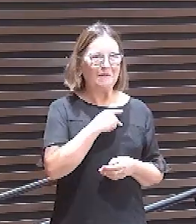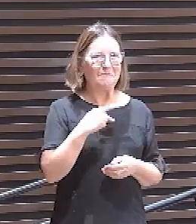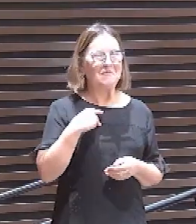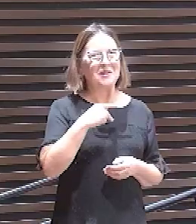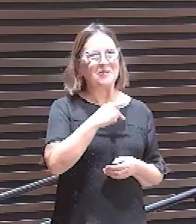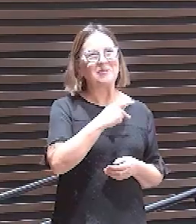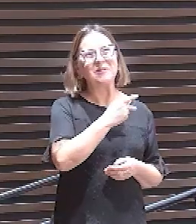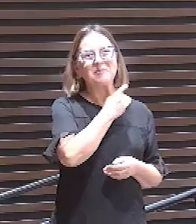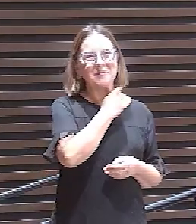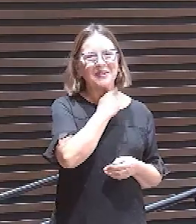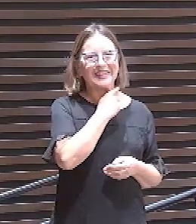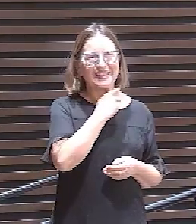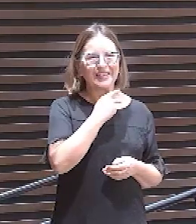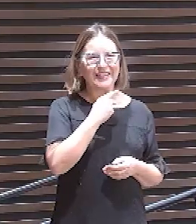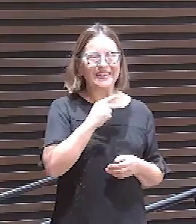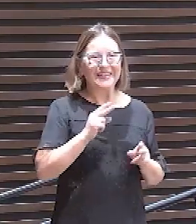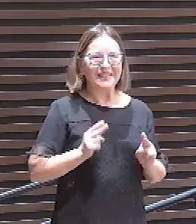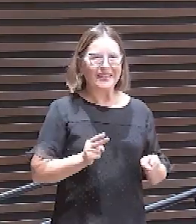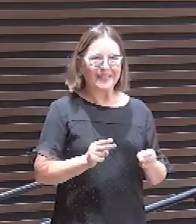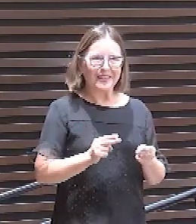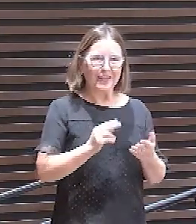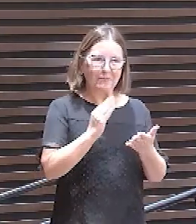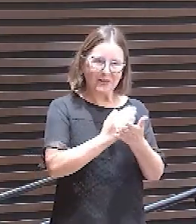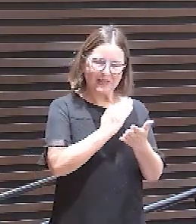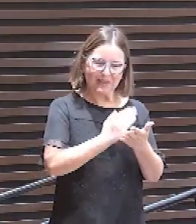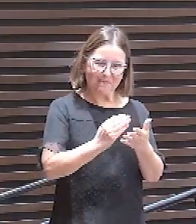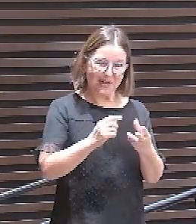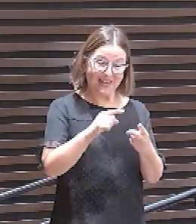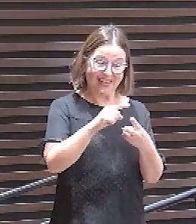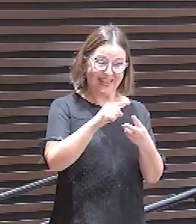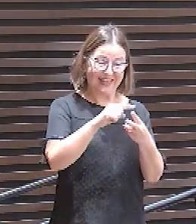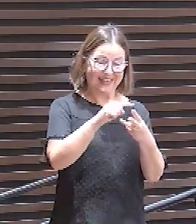dividir em 3 partes.